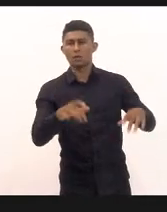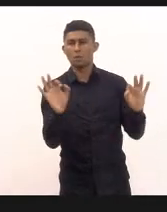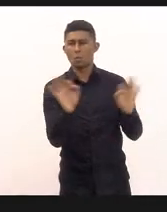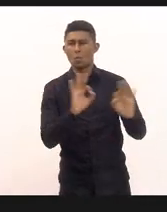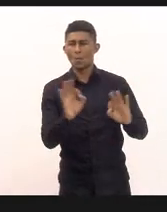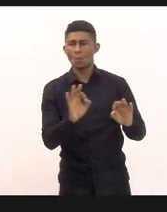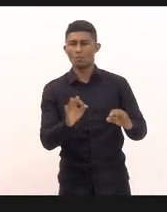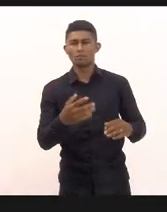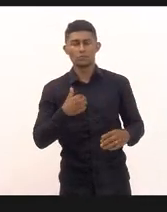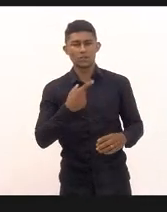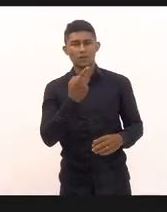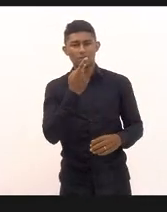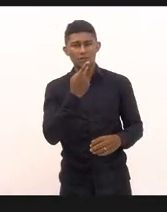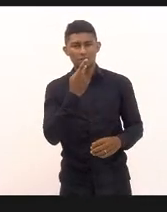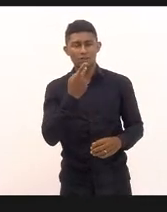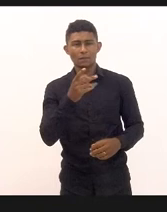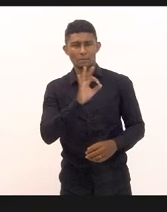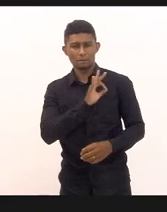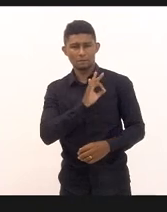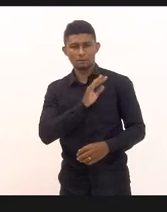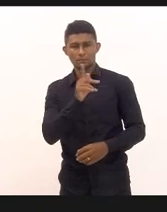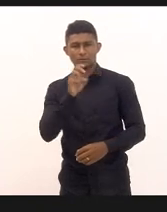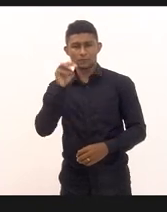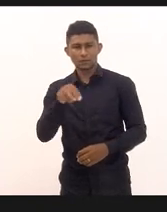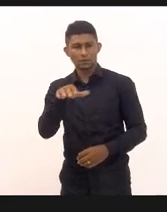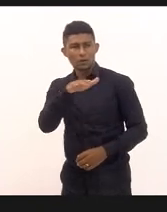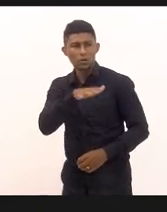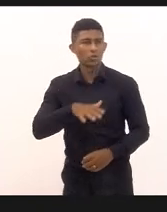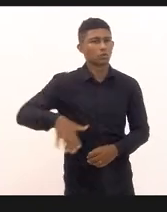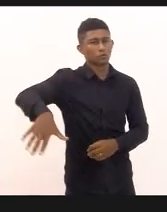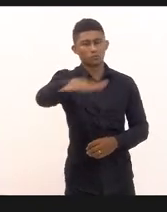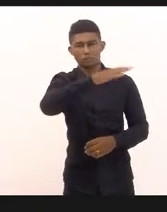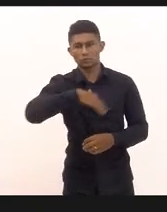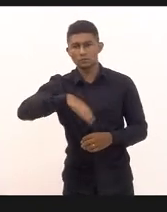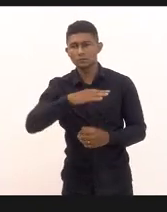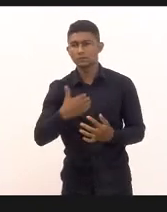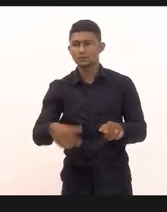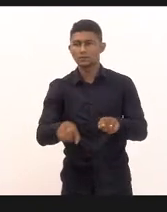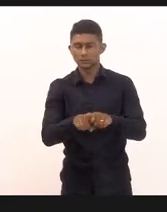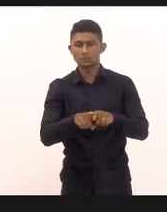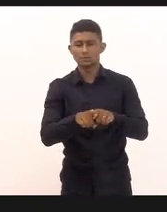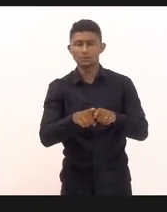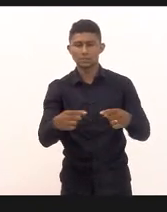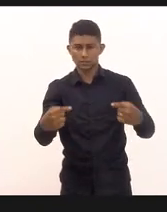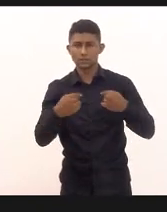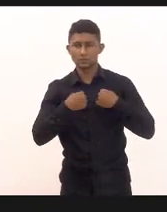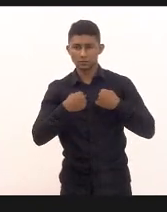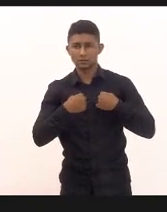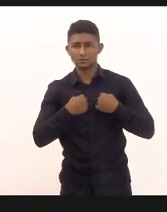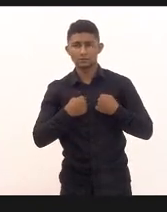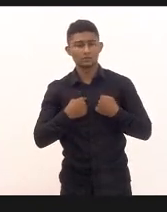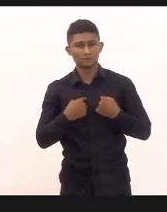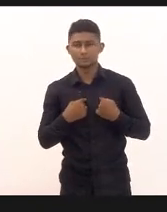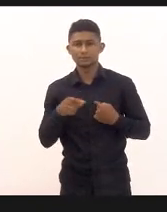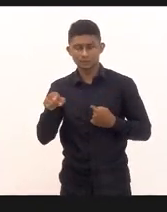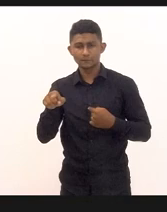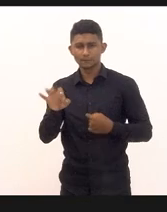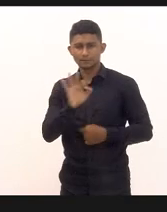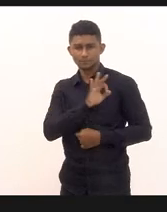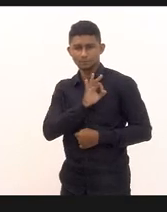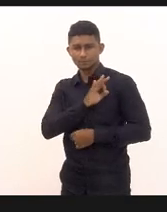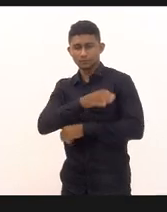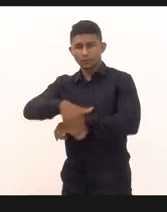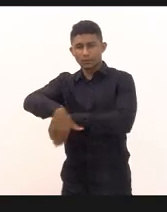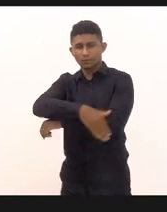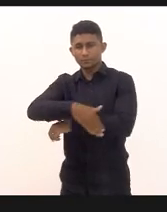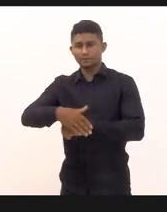não. Falo em nome da Polícia Militar, que eu fui eleito pela Polícia Militar e eu sou talvez o mais praxista de todos, porque meu